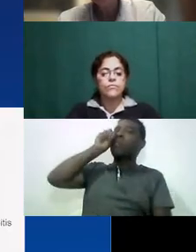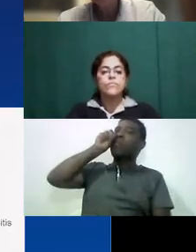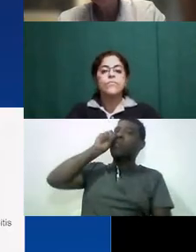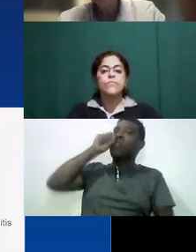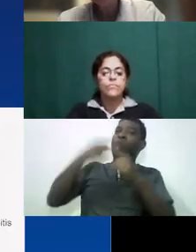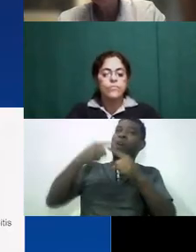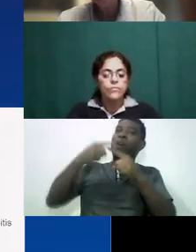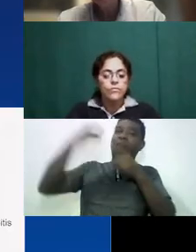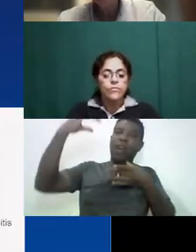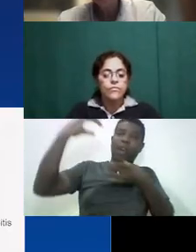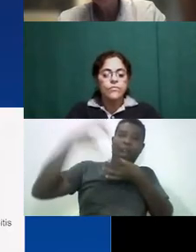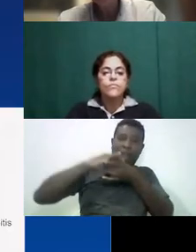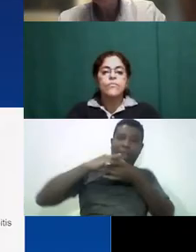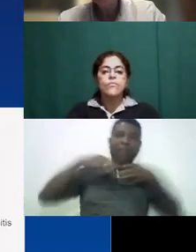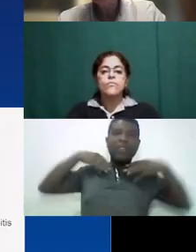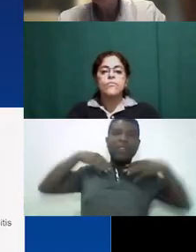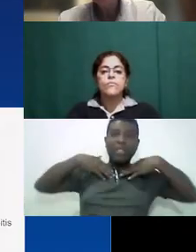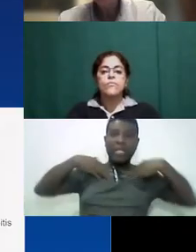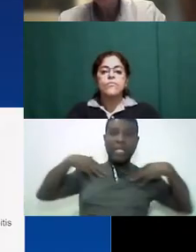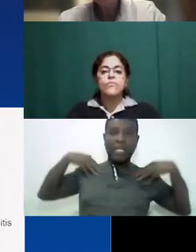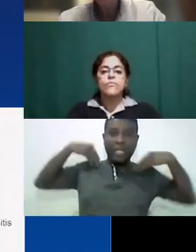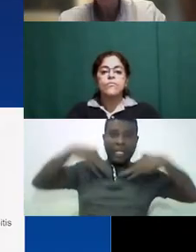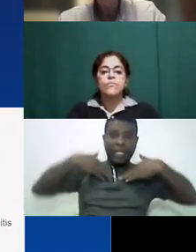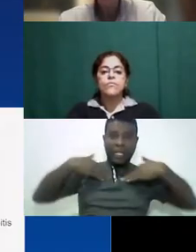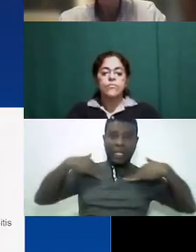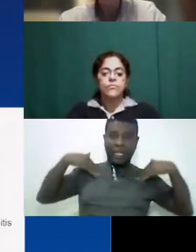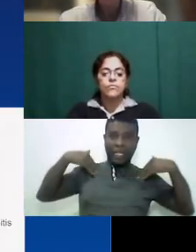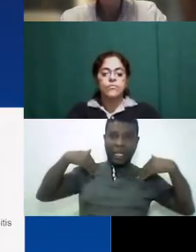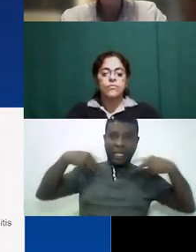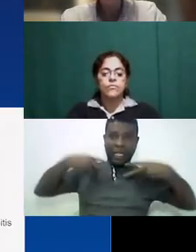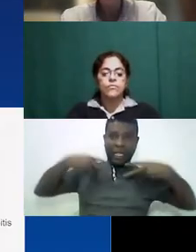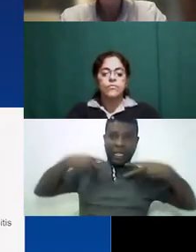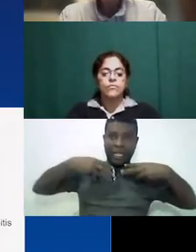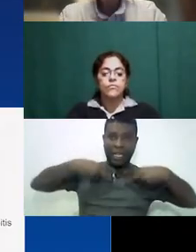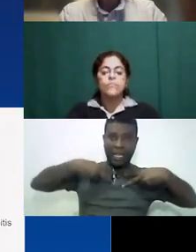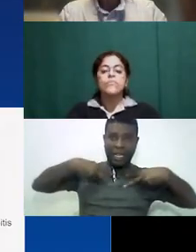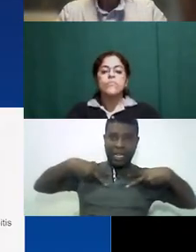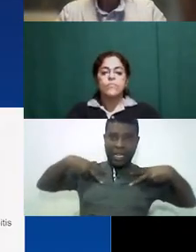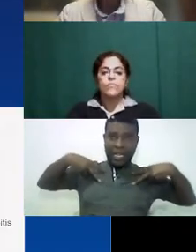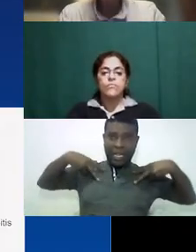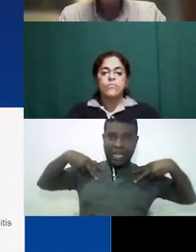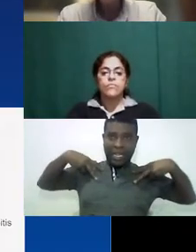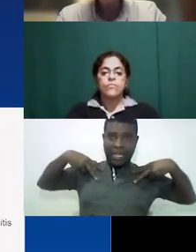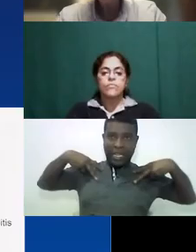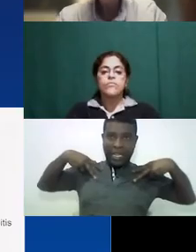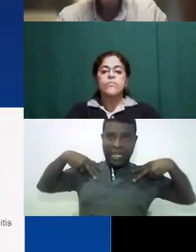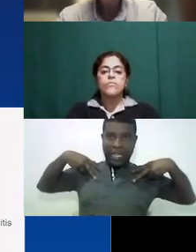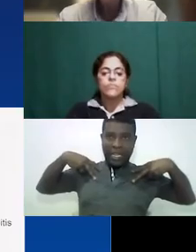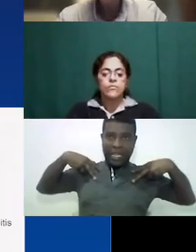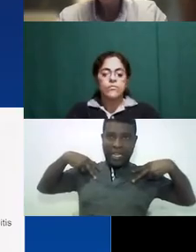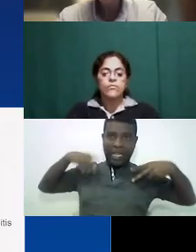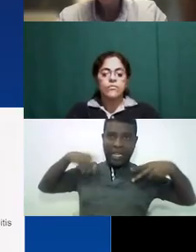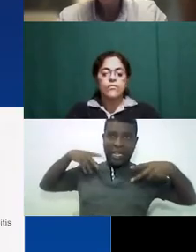e segunda costela, ele é um músculo que é um músculo da inspiração forçada. Então, quando você inspira, se você